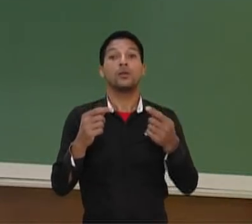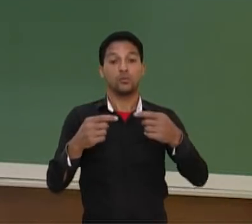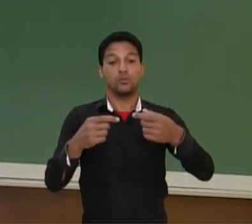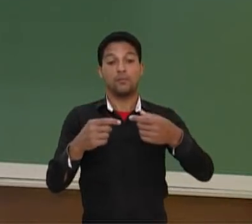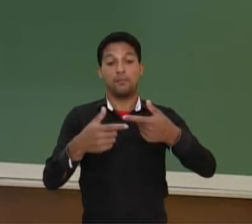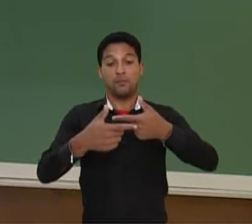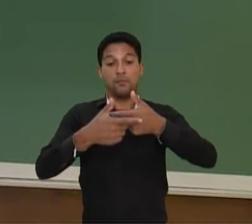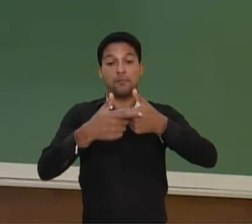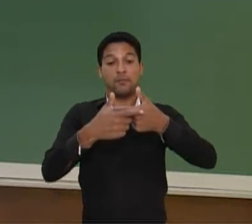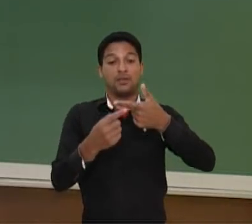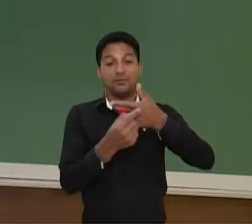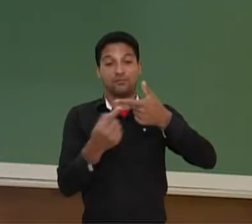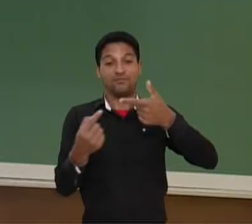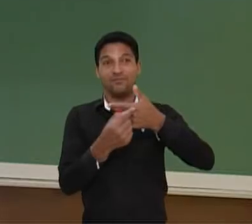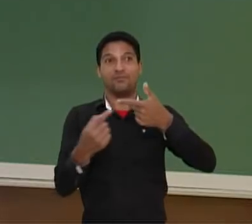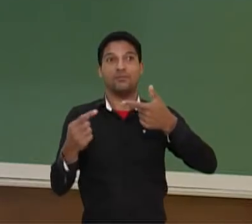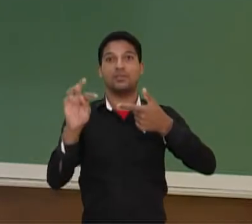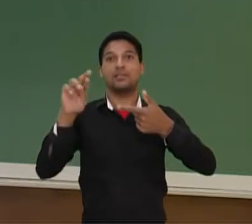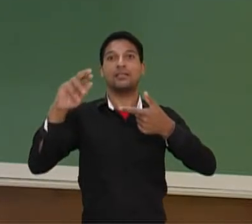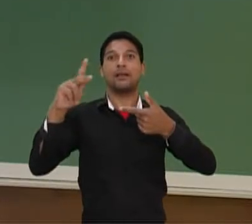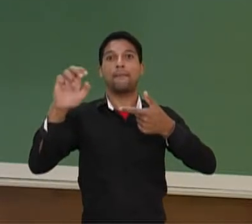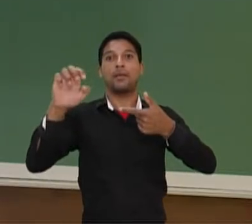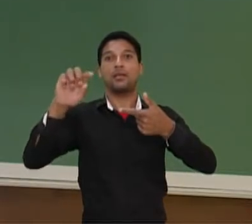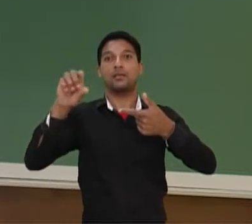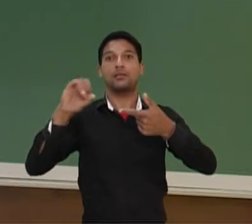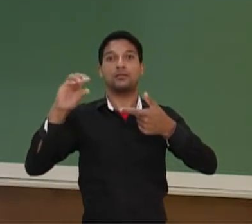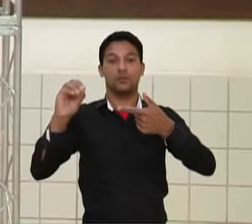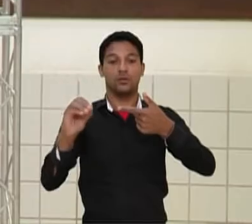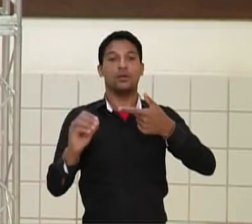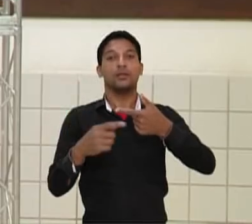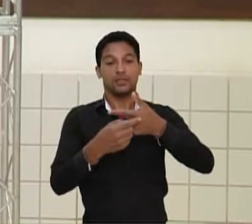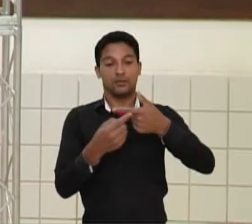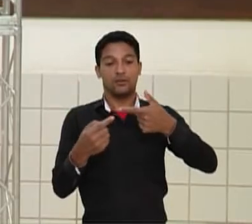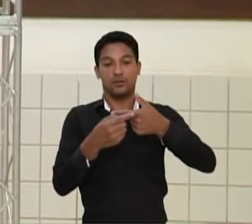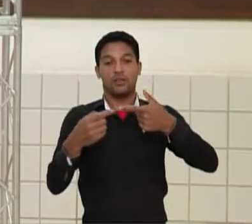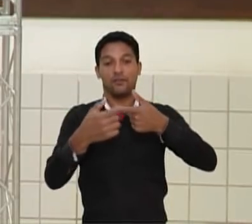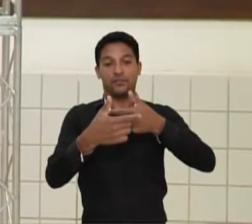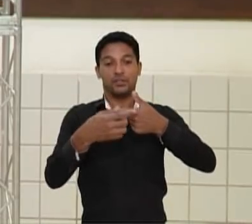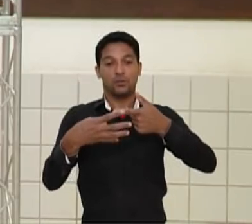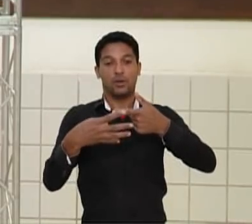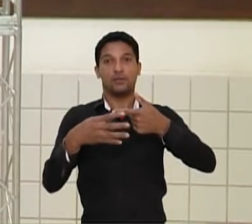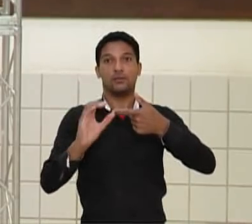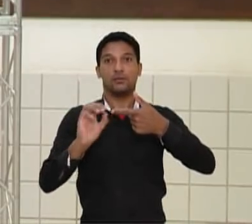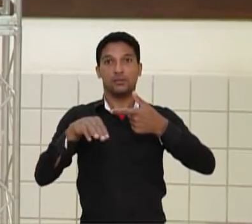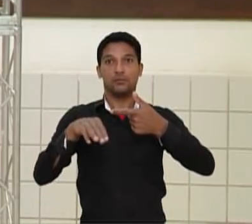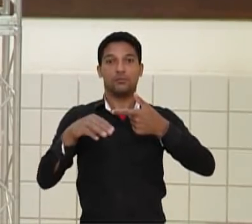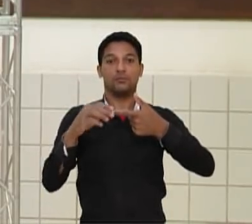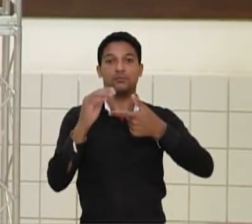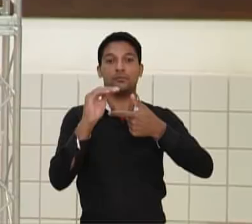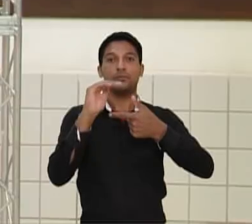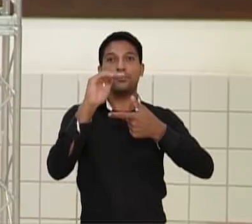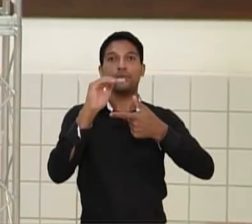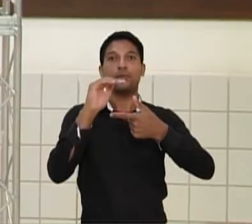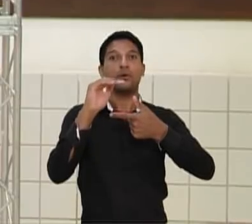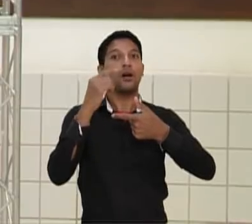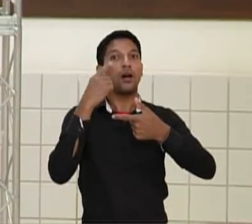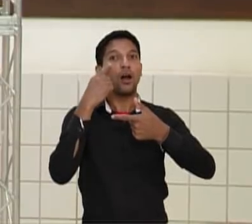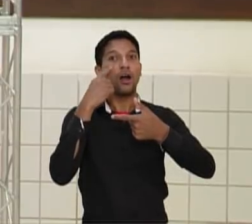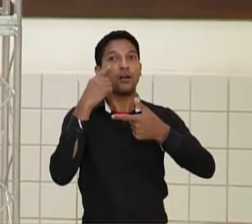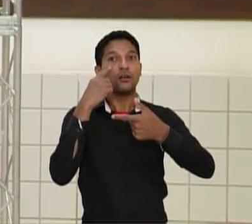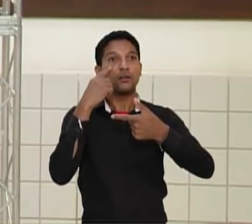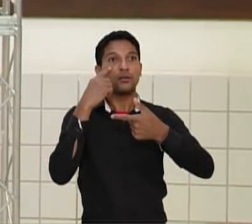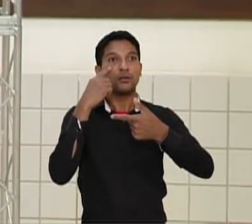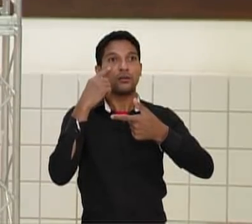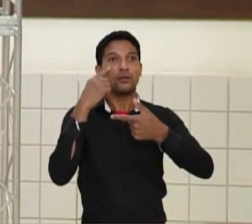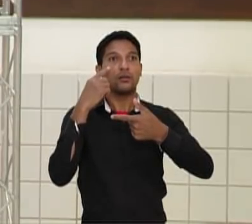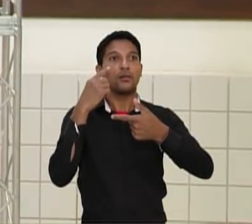trapézio, cujas bases são 24 centímetros e 30 centímetros? Lembra da base média? Pois é, se você achar aí a anotação de base